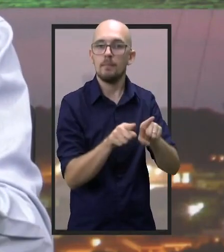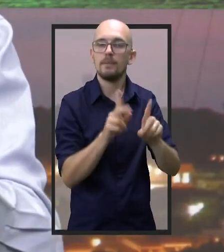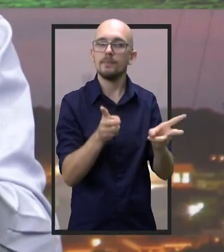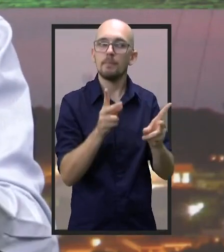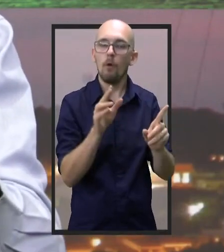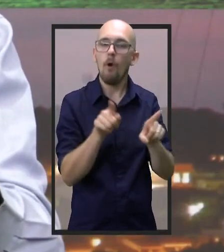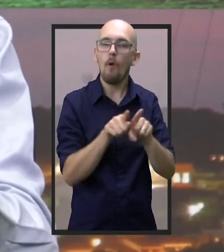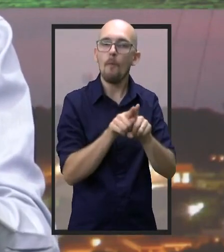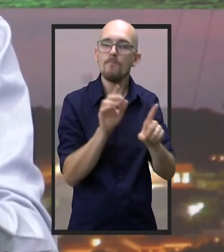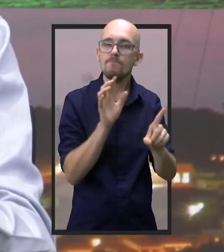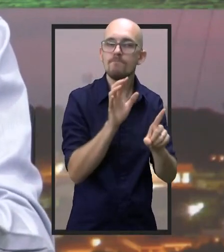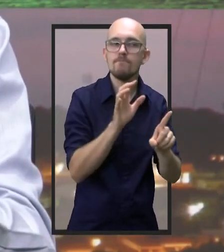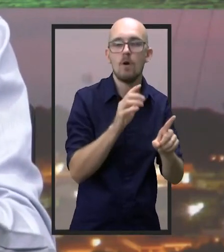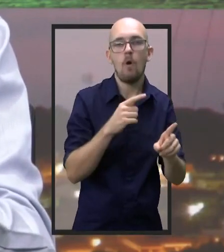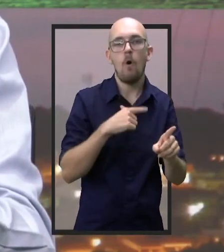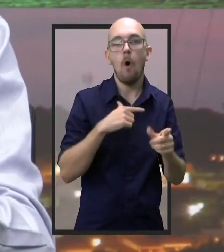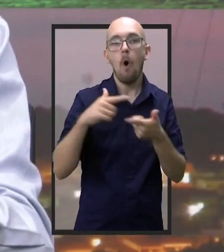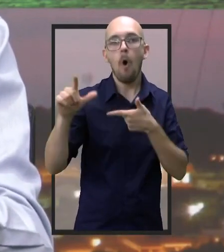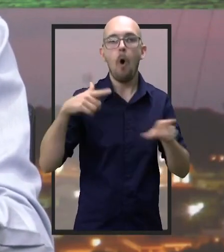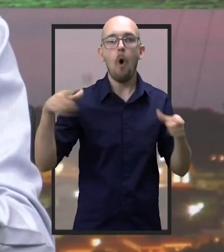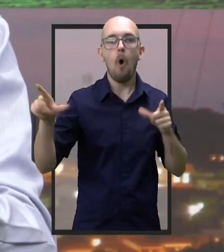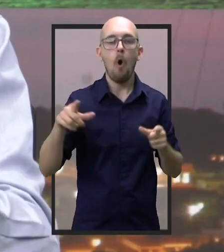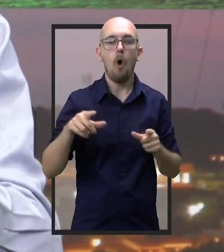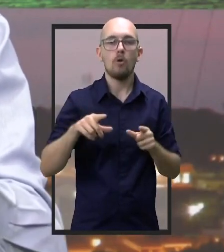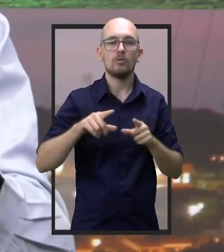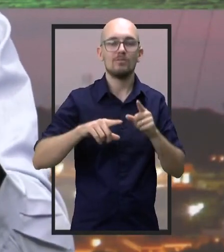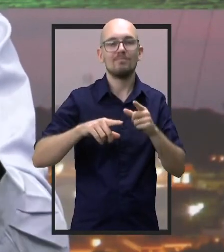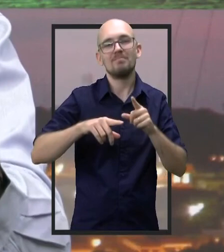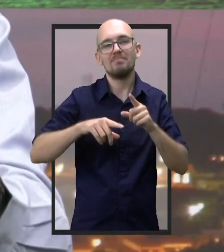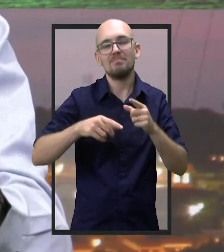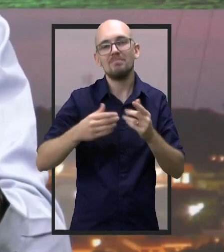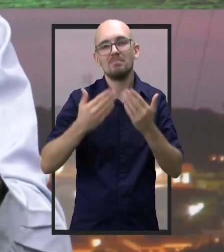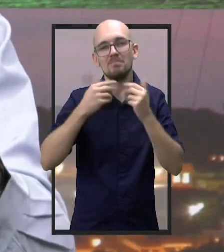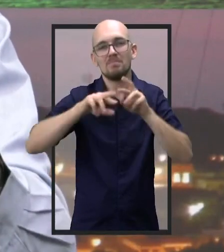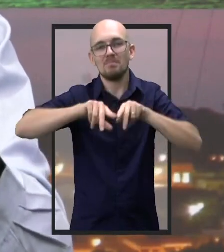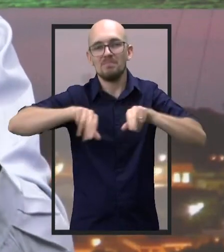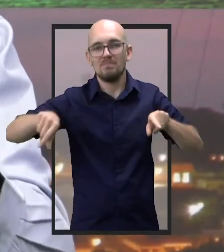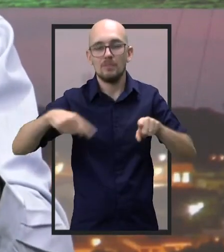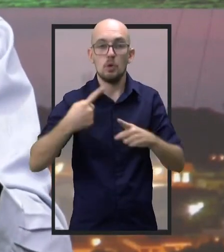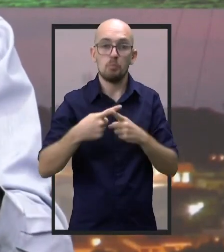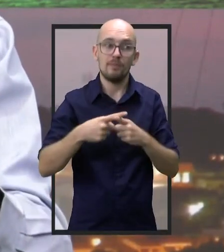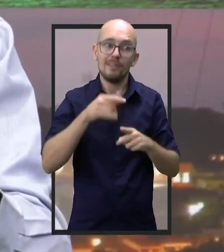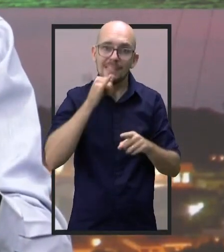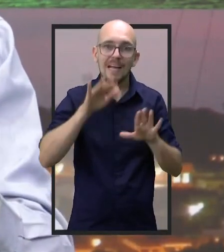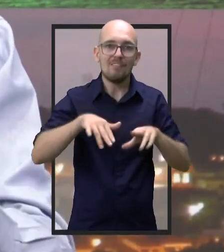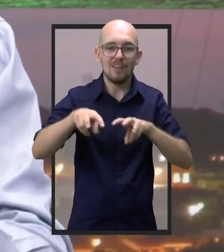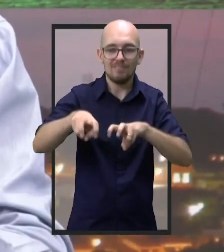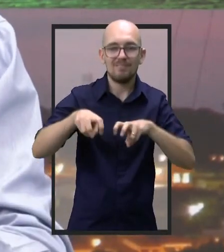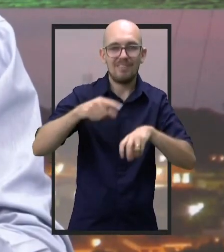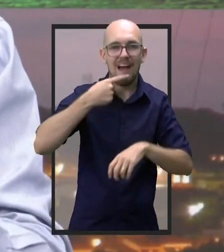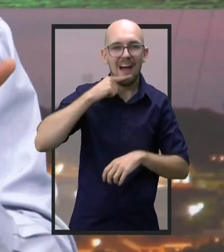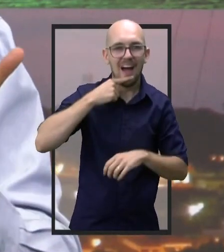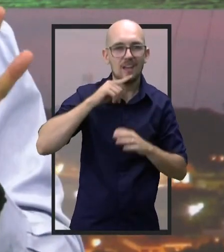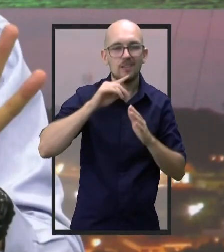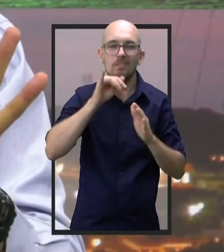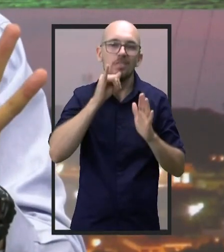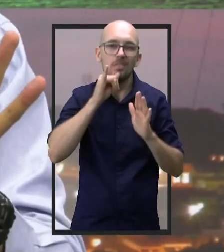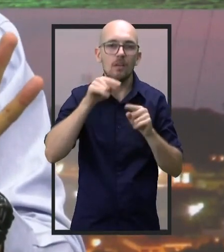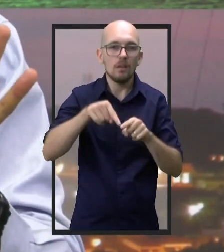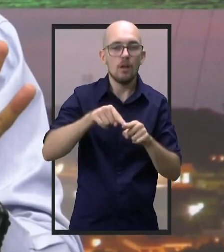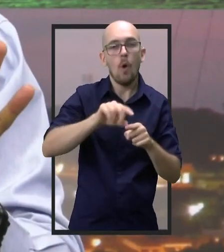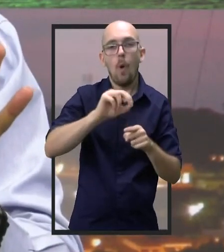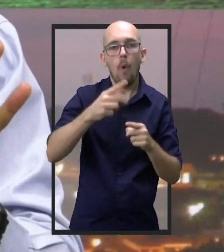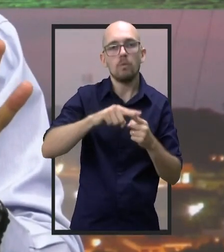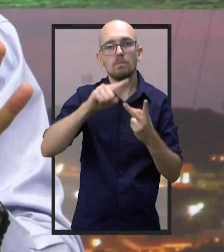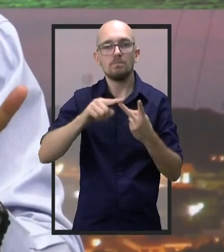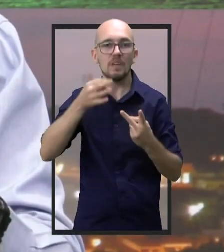as oportunidades das outras culturas, não é? Que se uma que é rentável, se uma está penalizando, diga-se de passagem, nos